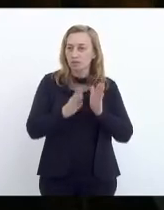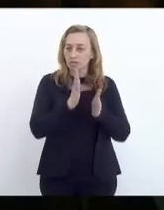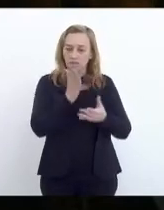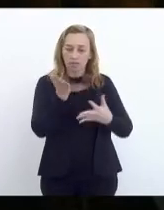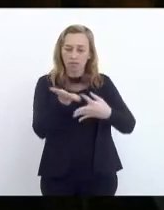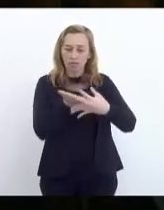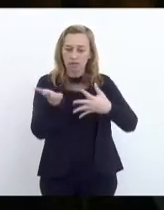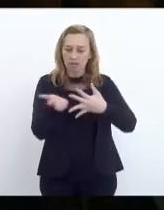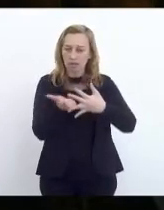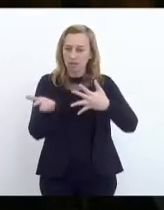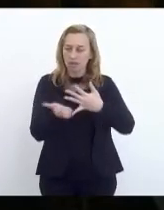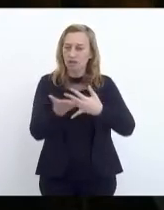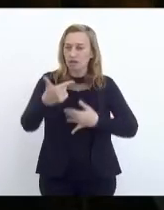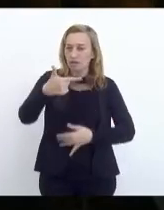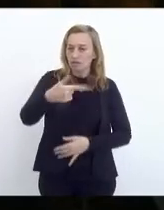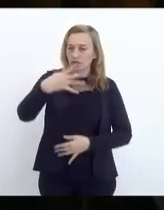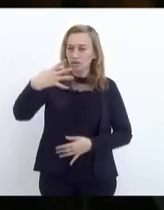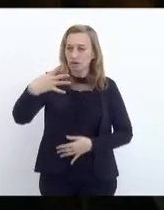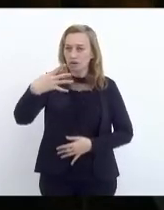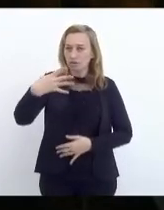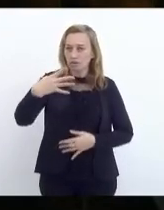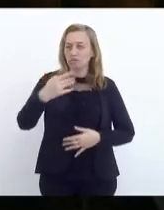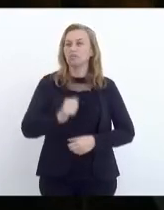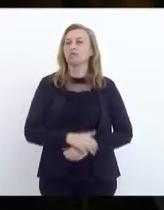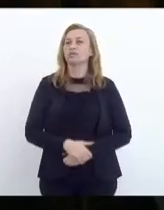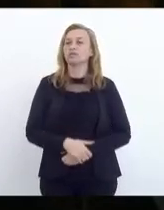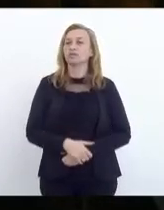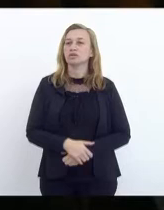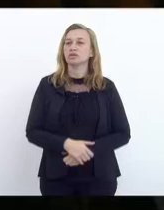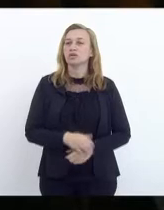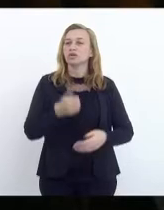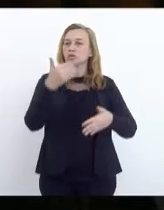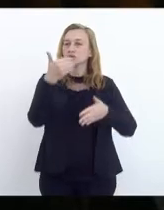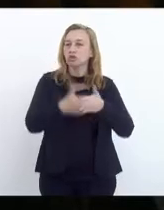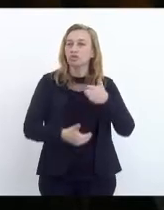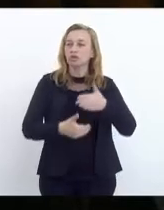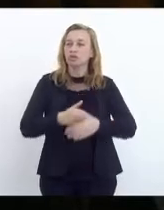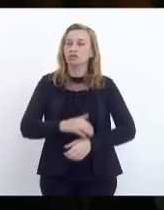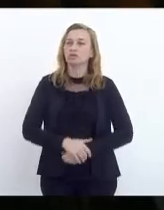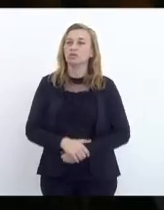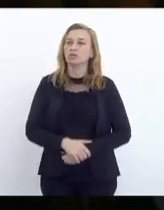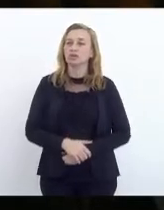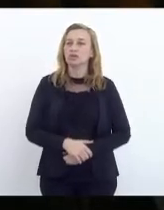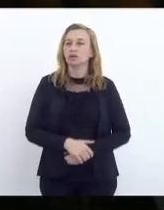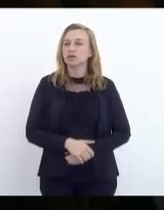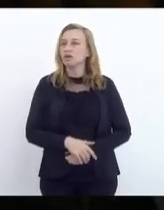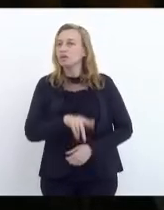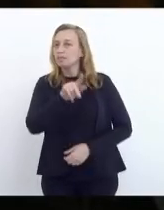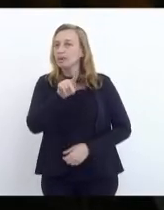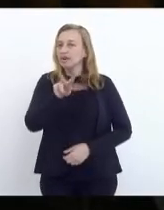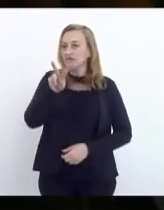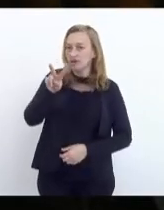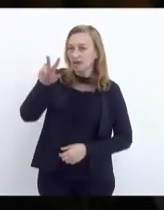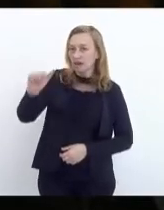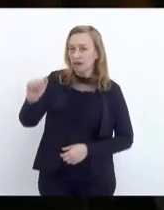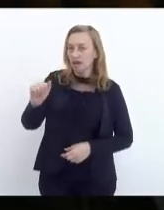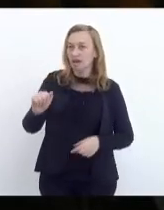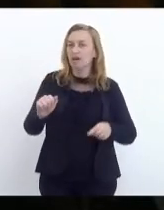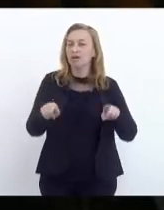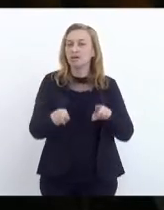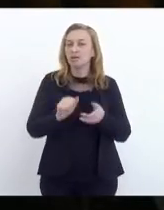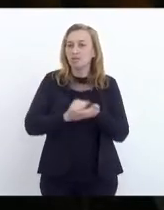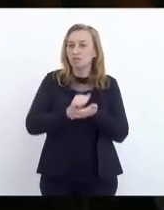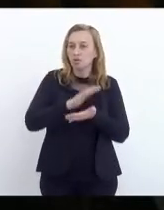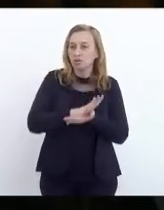até 24 meses, deputada Lucinha, os débitos referentes a IPVA, multa e